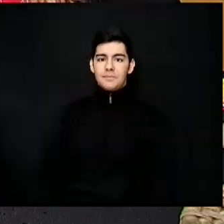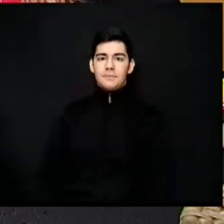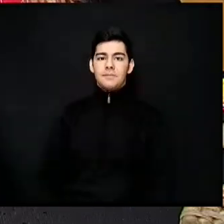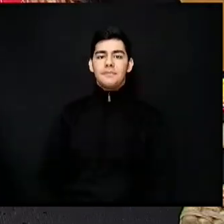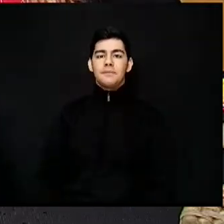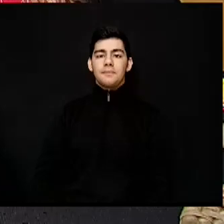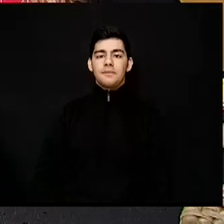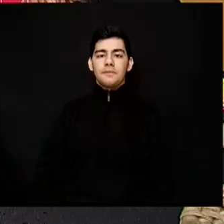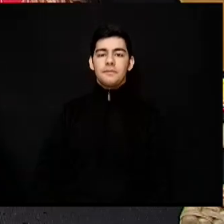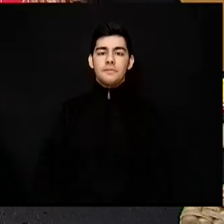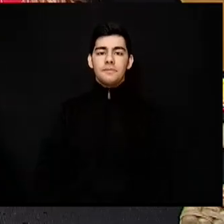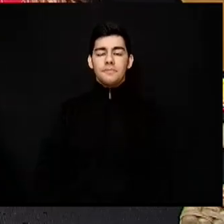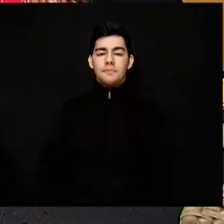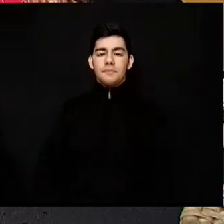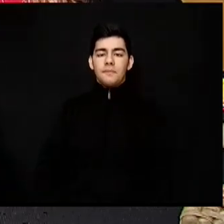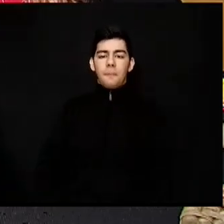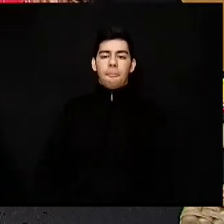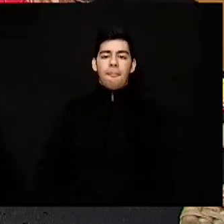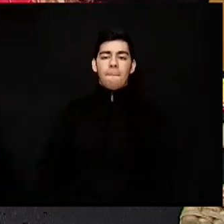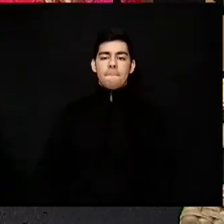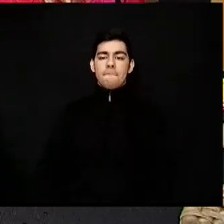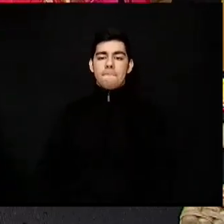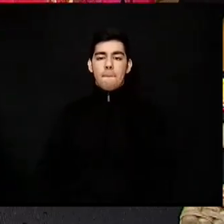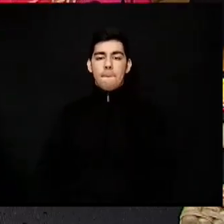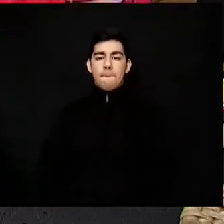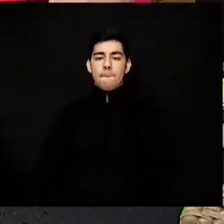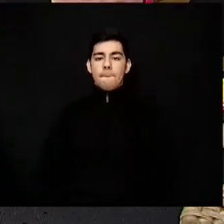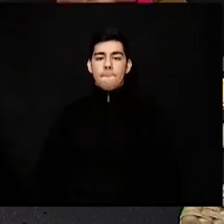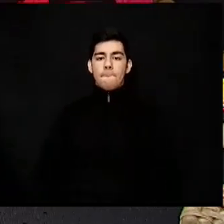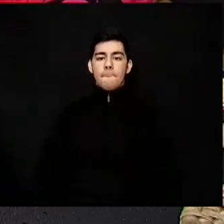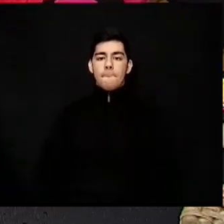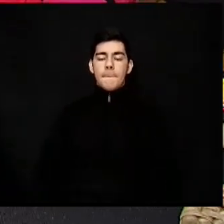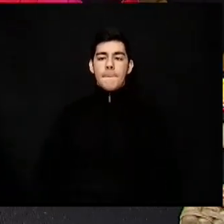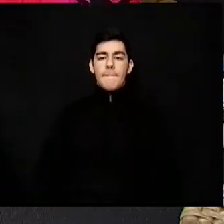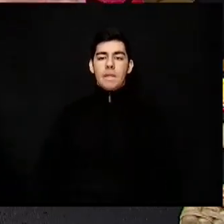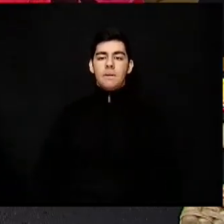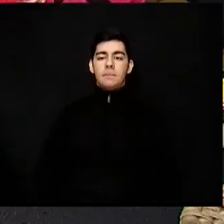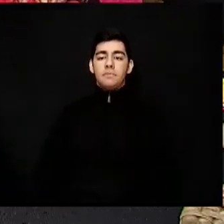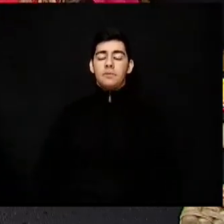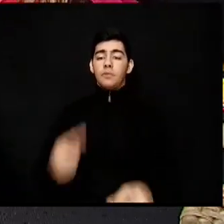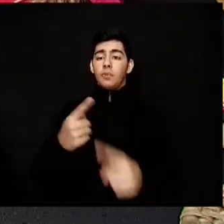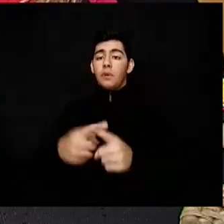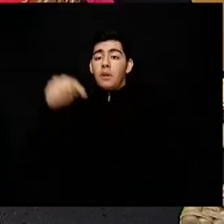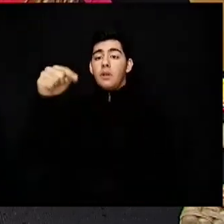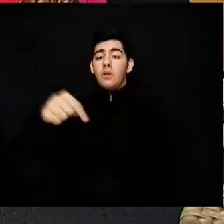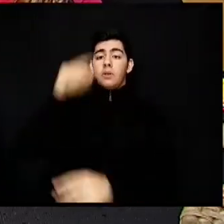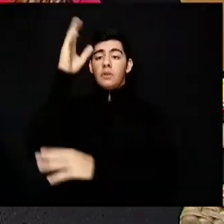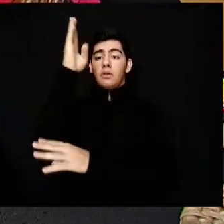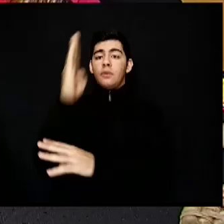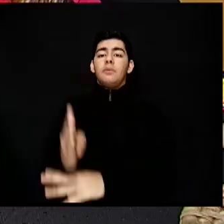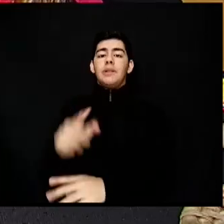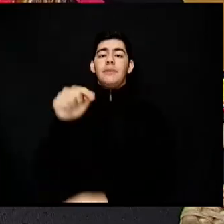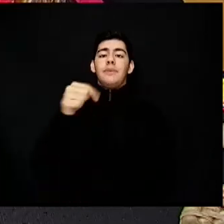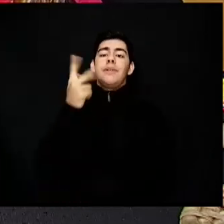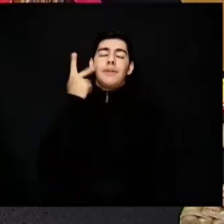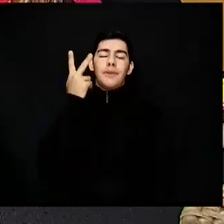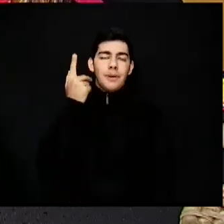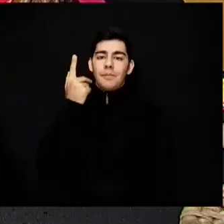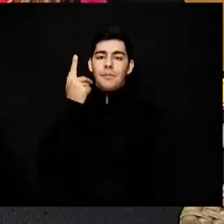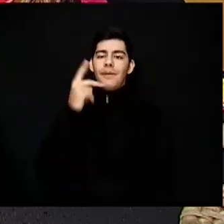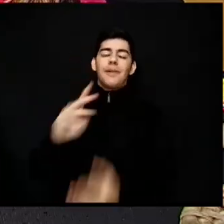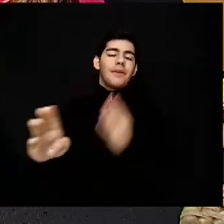mesma sequência. E aqui no Brasil é mais comum encontrar no Nordeste, então? Então,